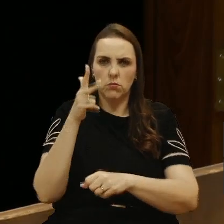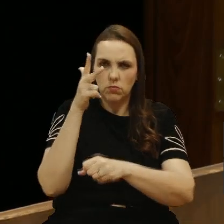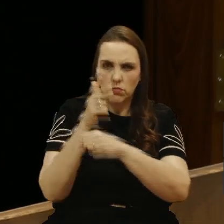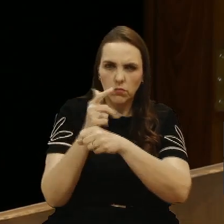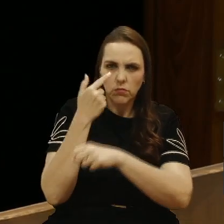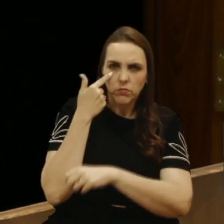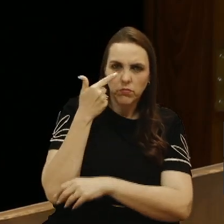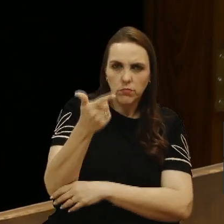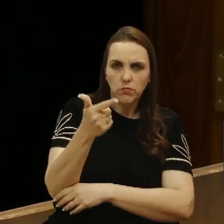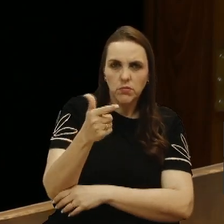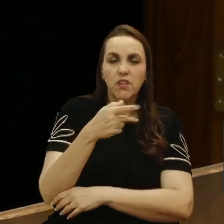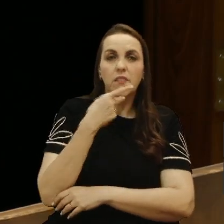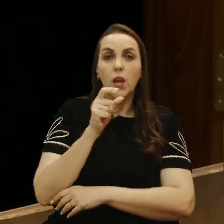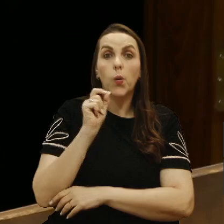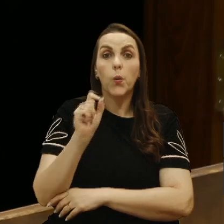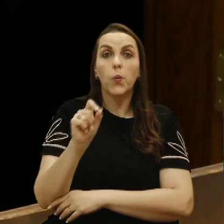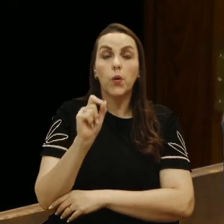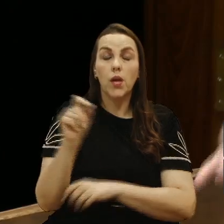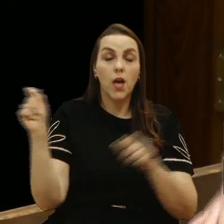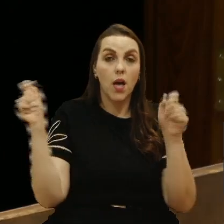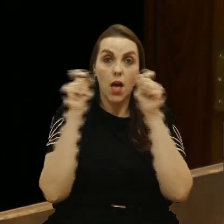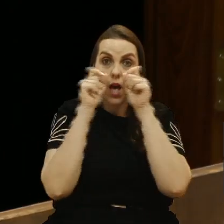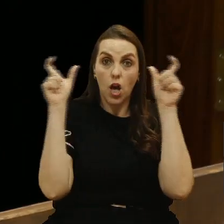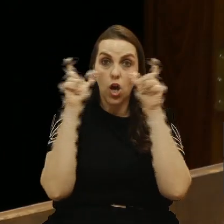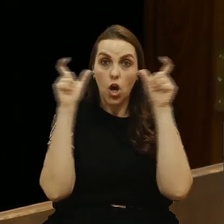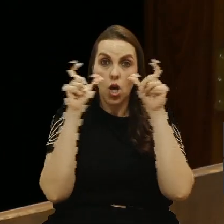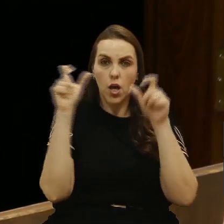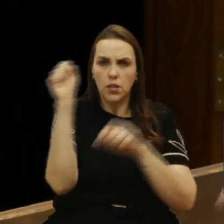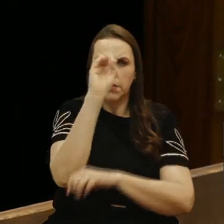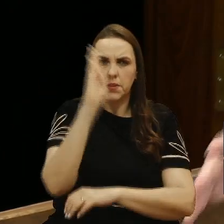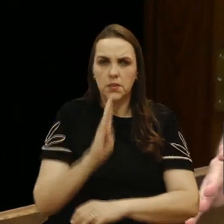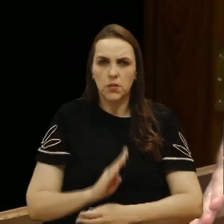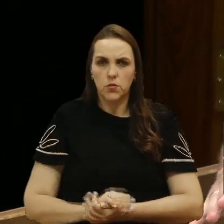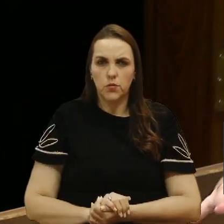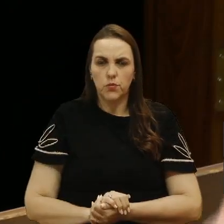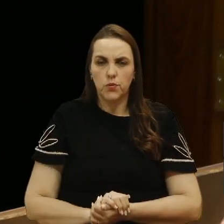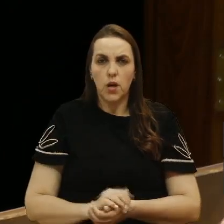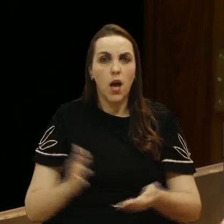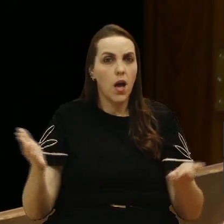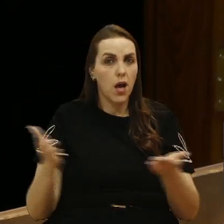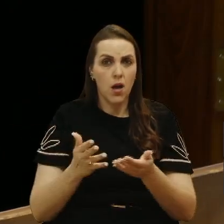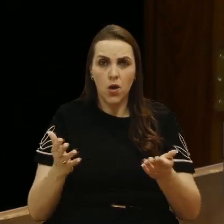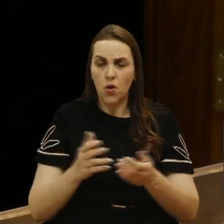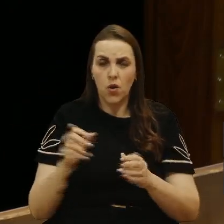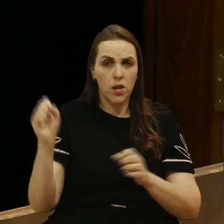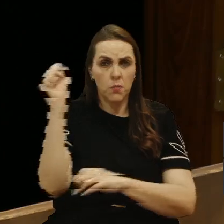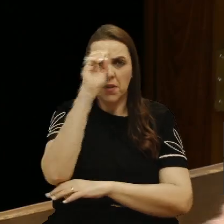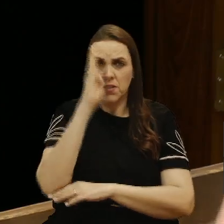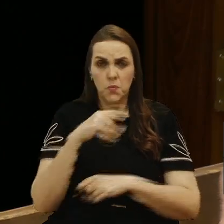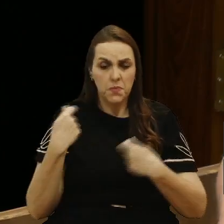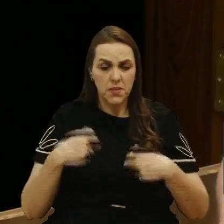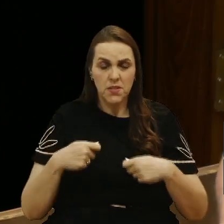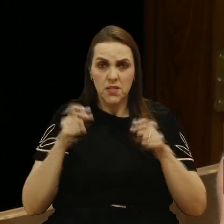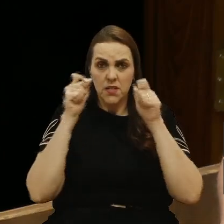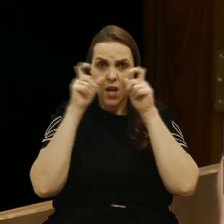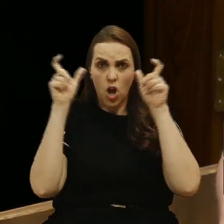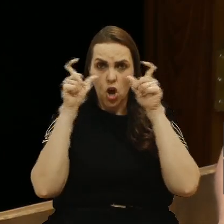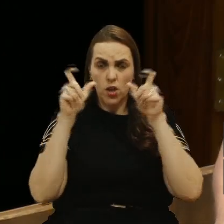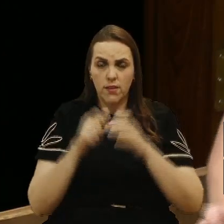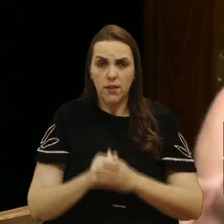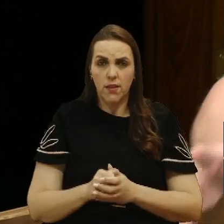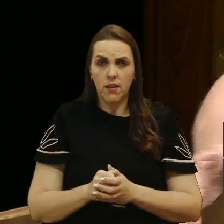ó. Acorda, Brasil! Está na hora do Brasil acordar e